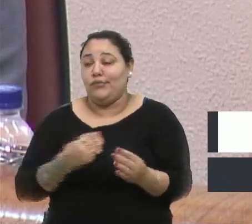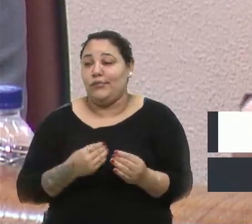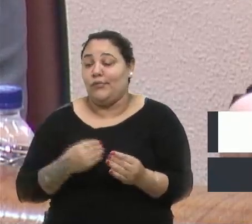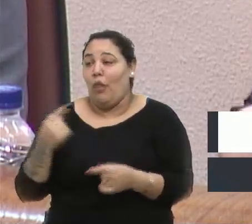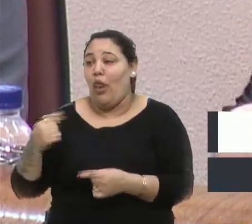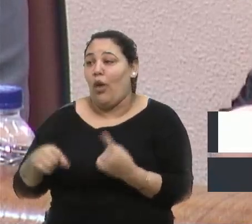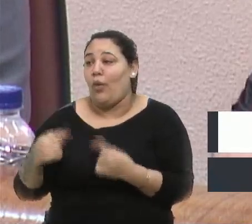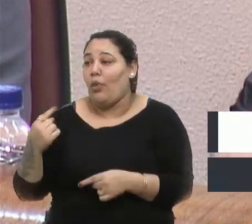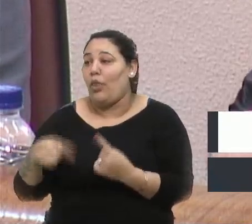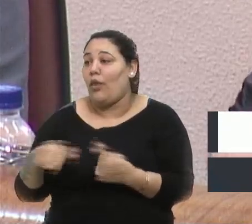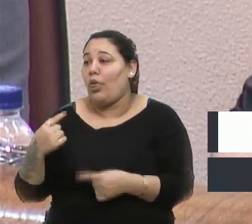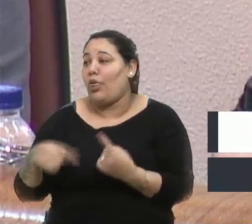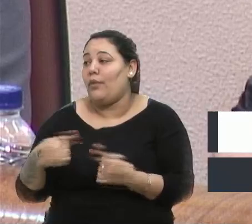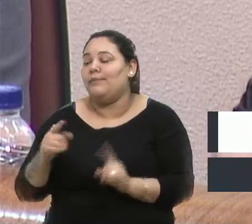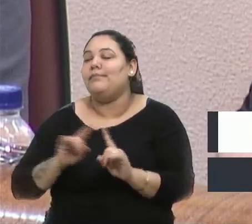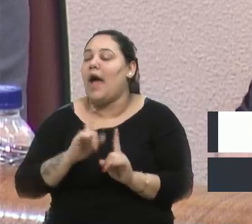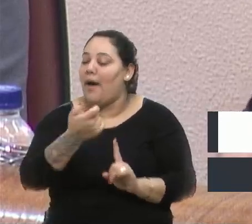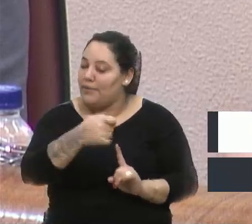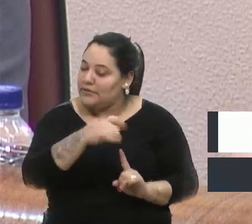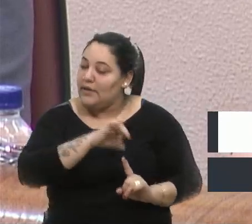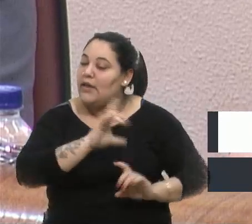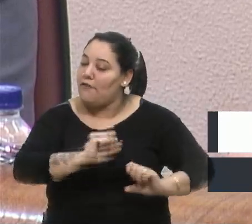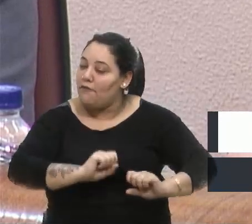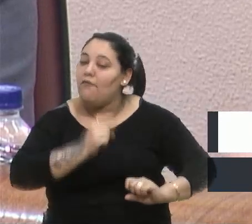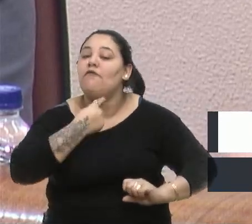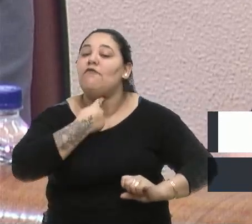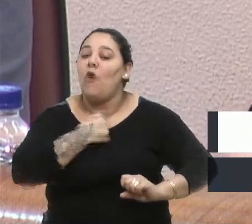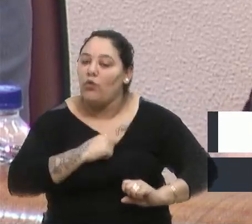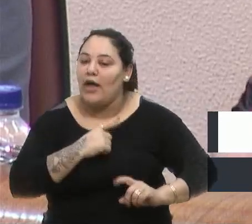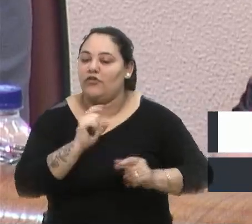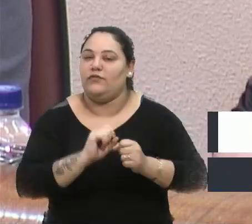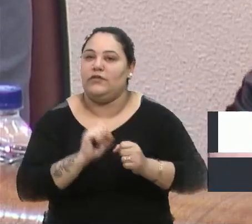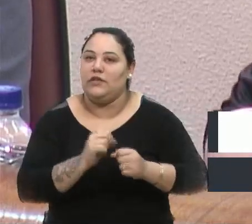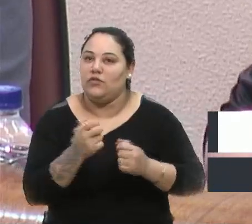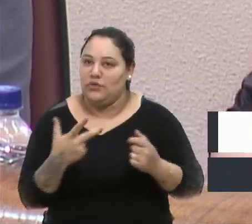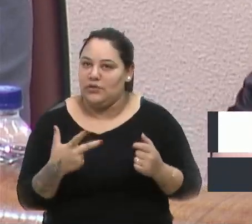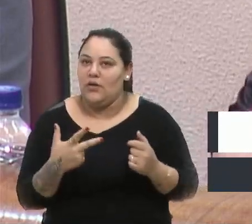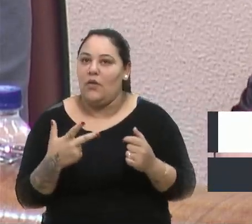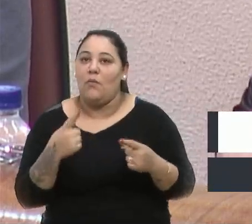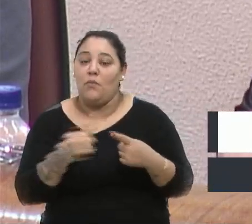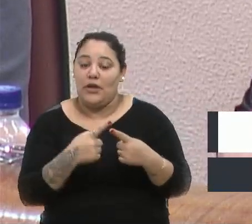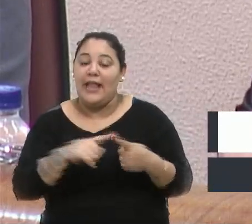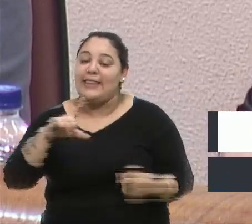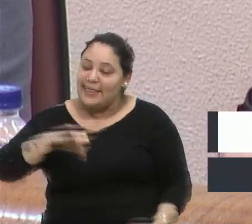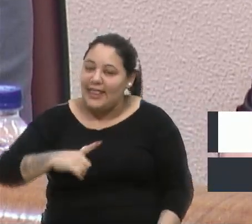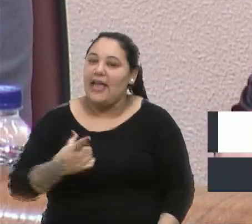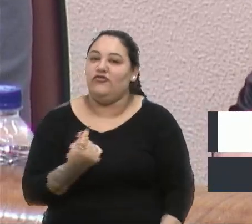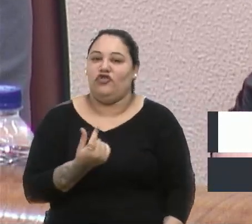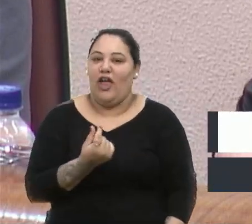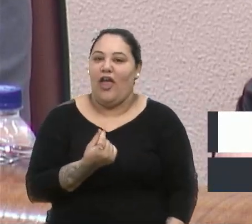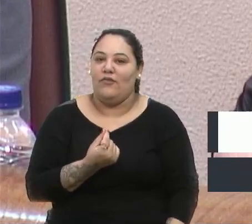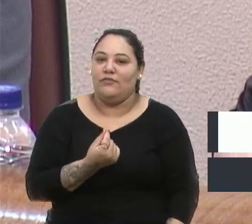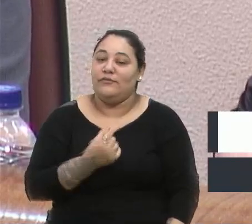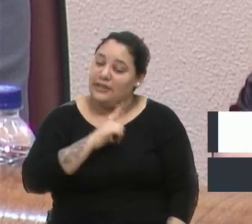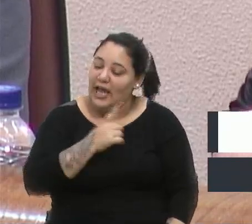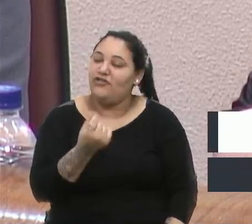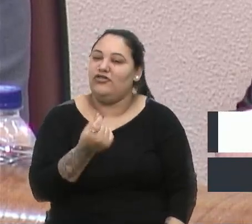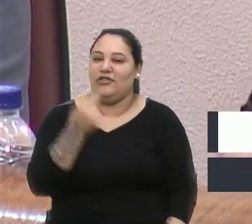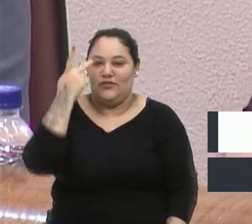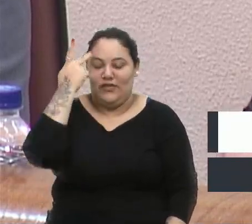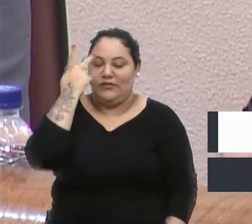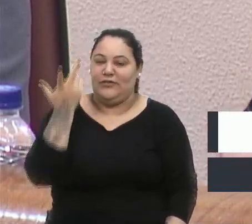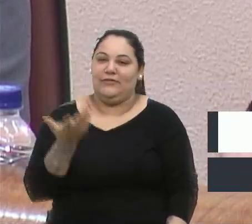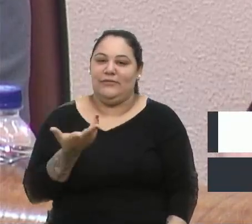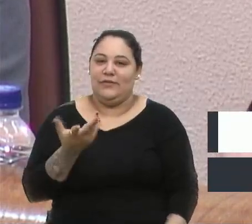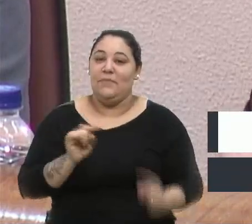mas tem que ter um pouco mais de vontade quando quer fazer as coisas. O dinheiro existe, vereador Wes, o dinheiro existe, só que é